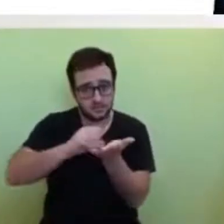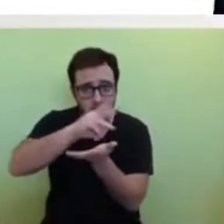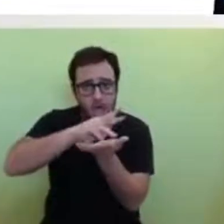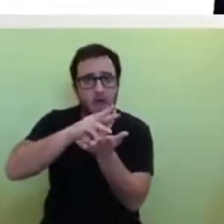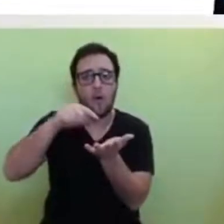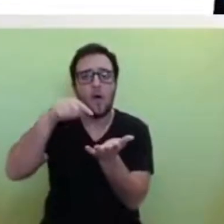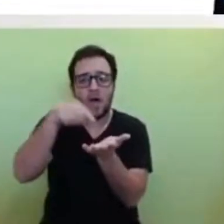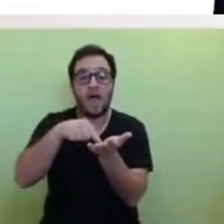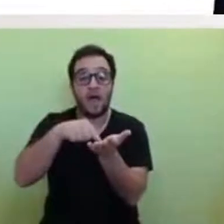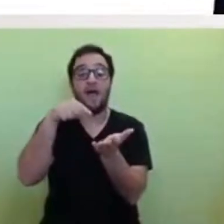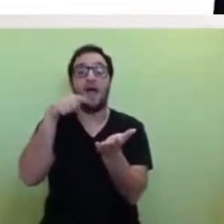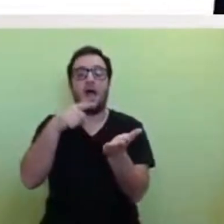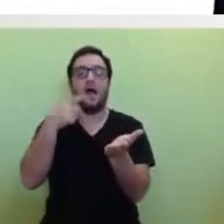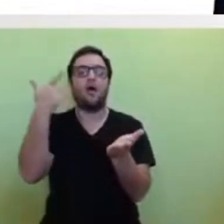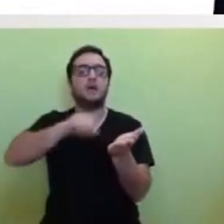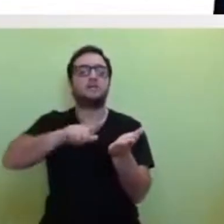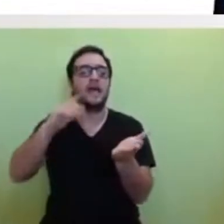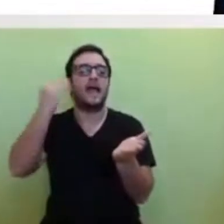de sinais.